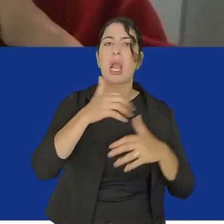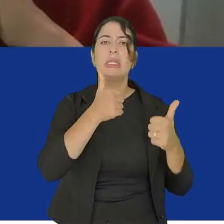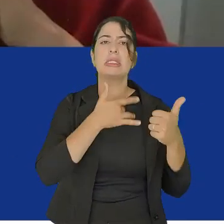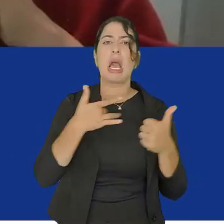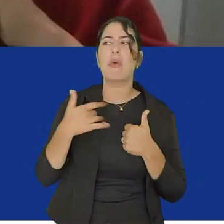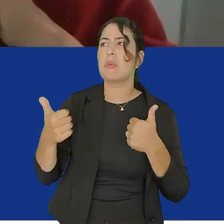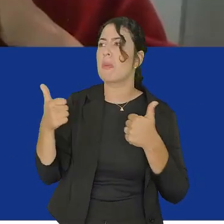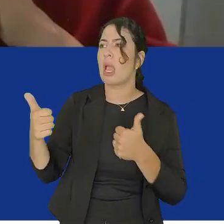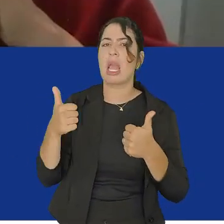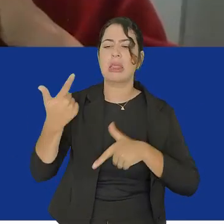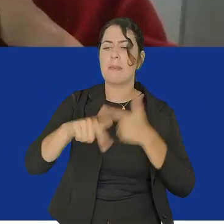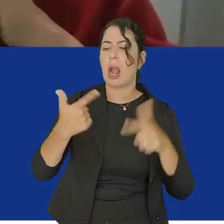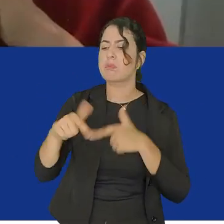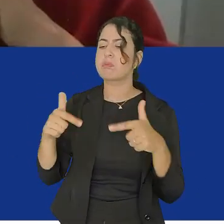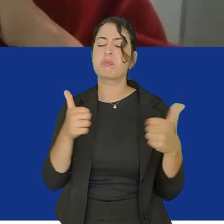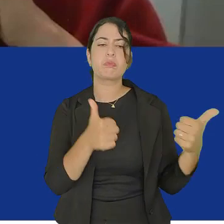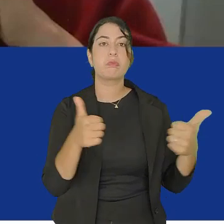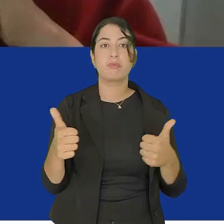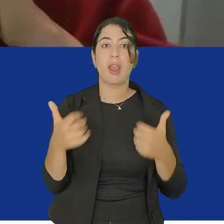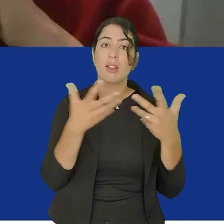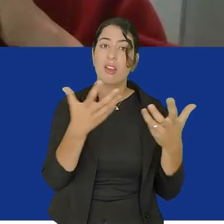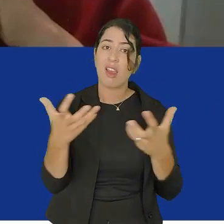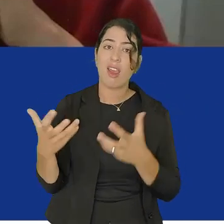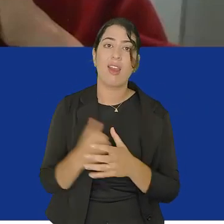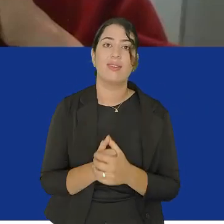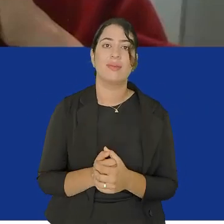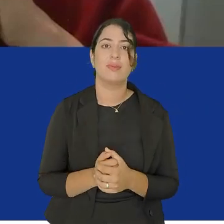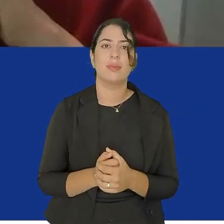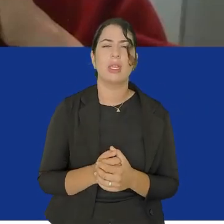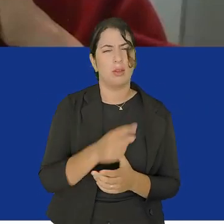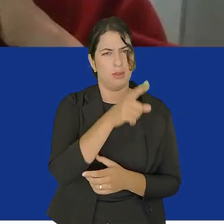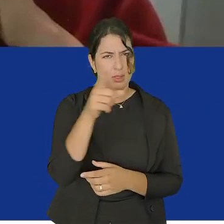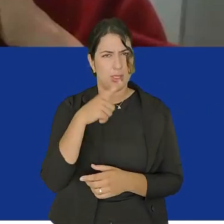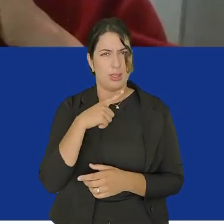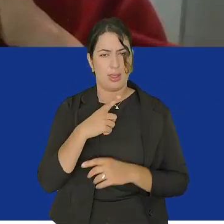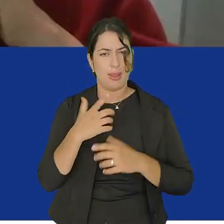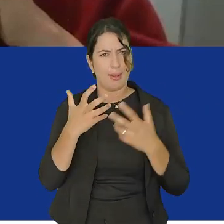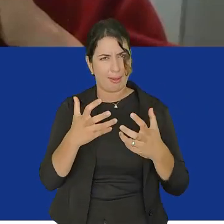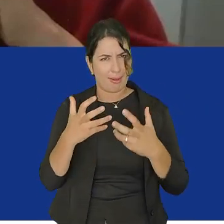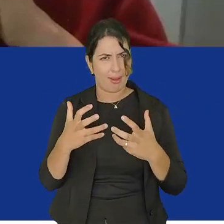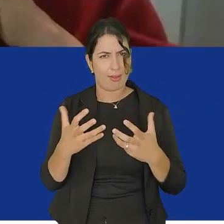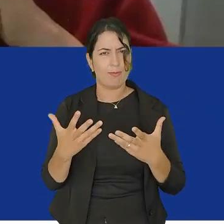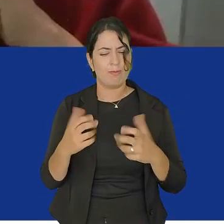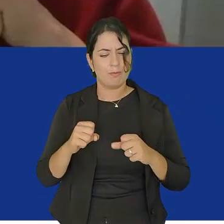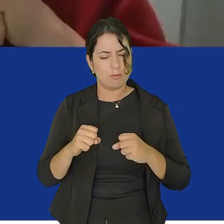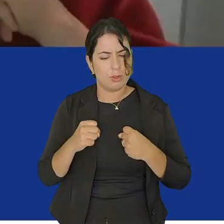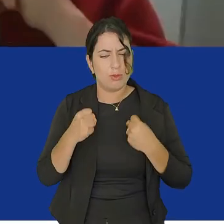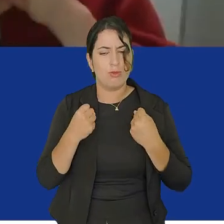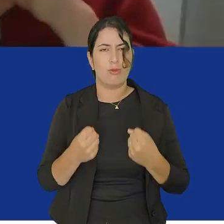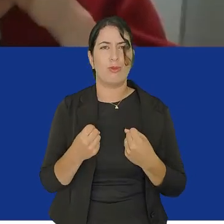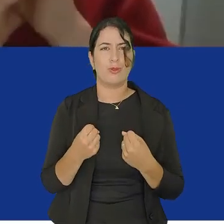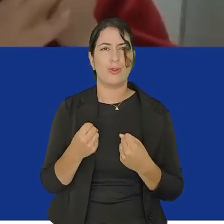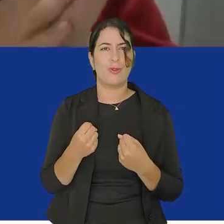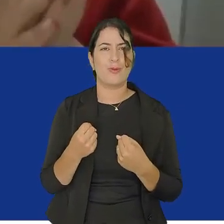de nós temos intencionalidade e estamos dispostos a entrar nessas